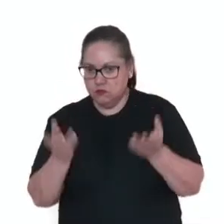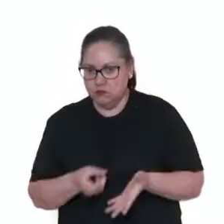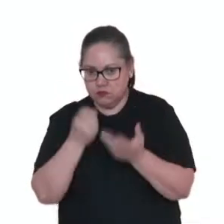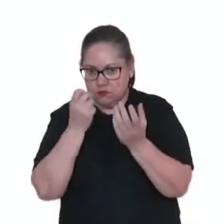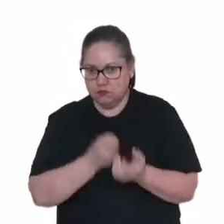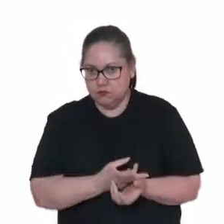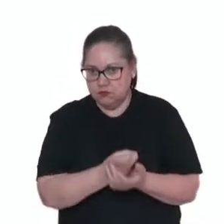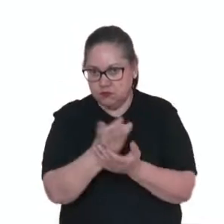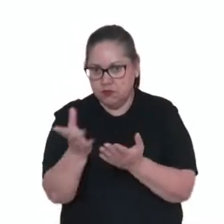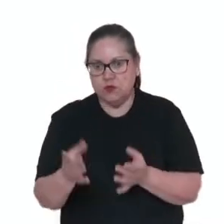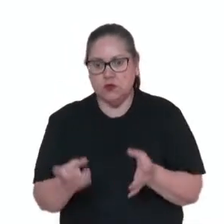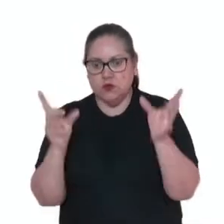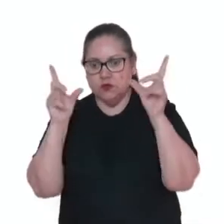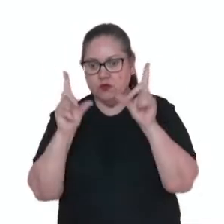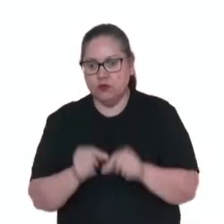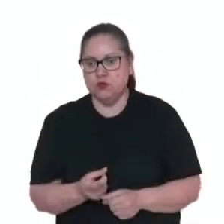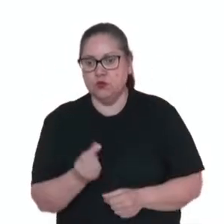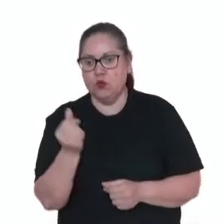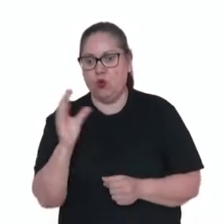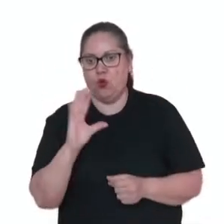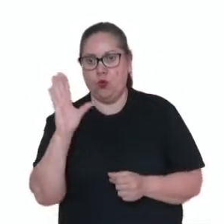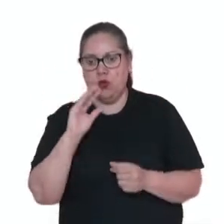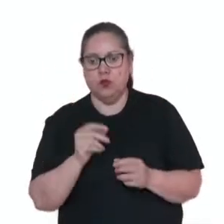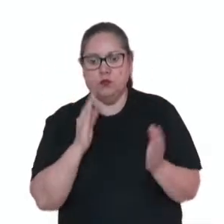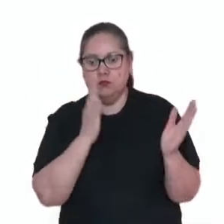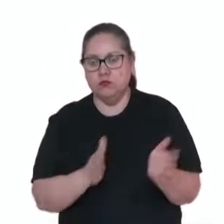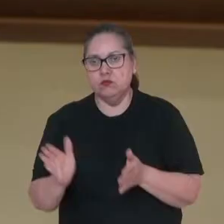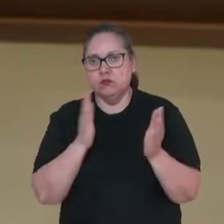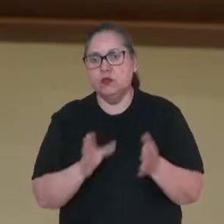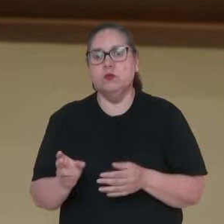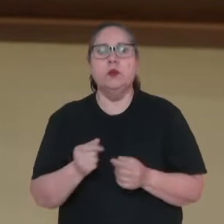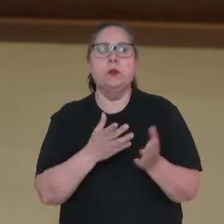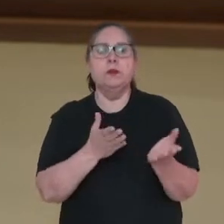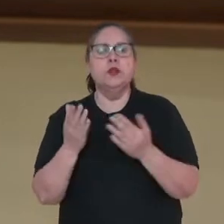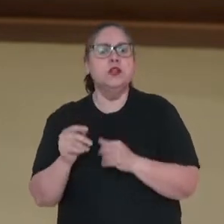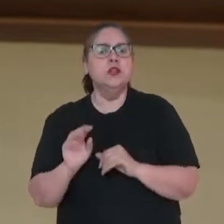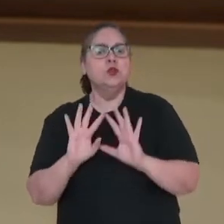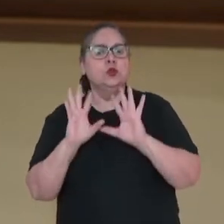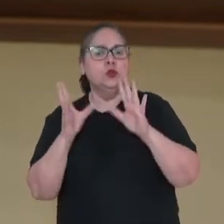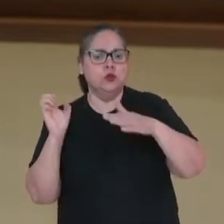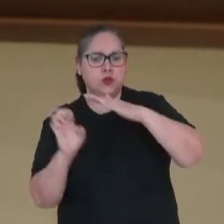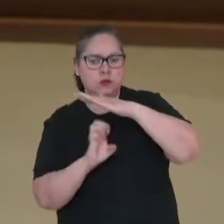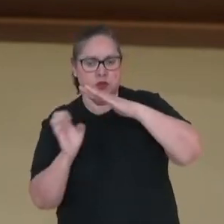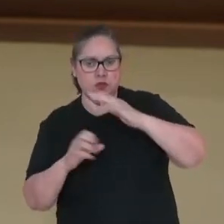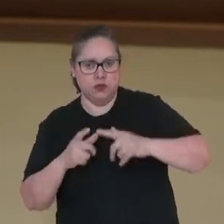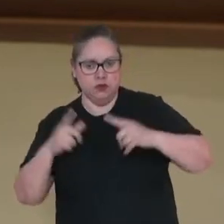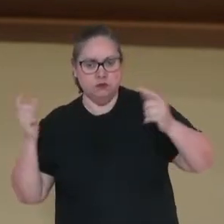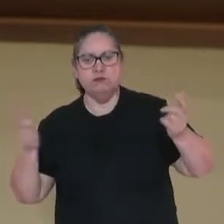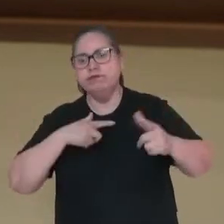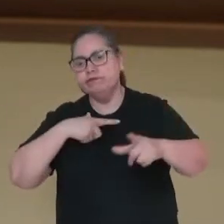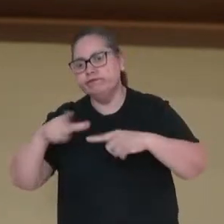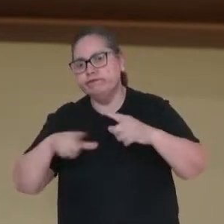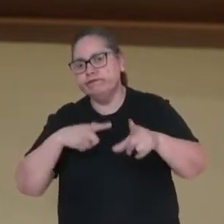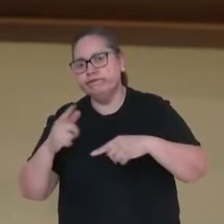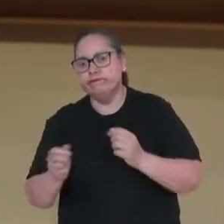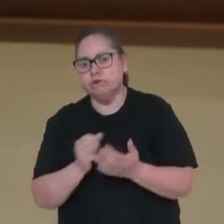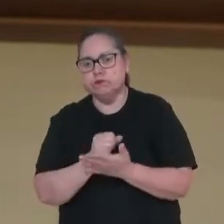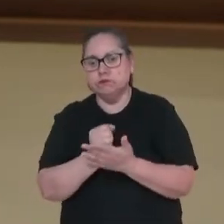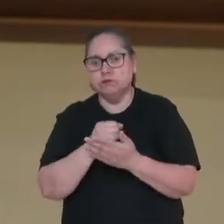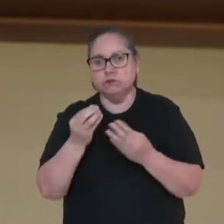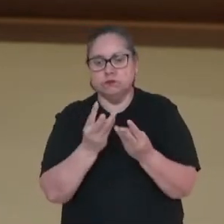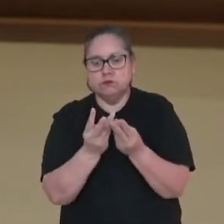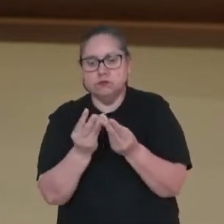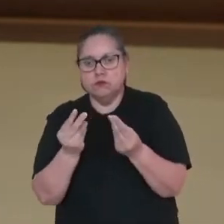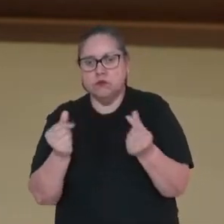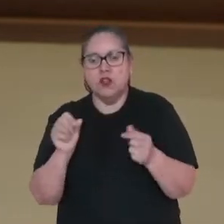venda, diminuindo os custos de produção. Então, pessoal, toda grande empresa, ela trabalha com um controle de